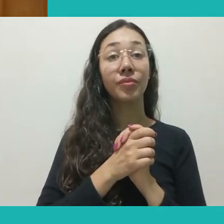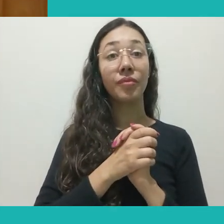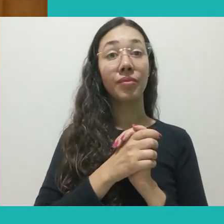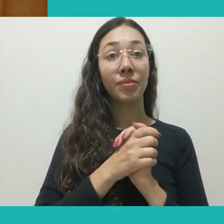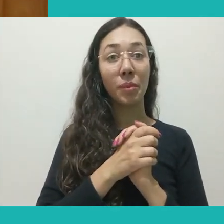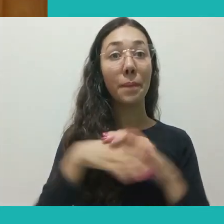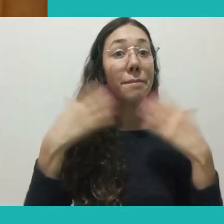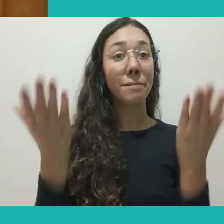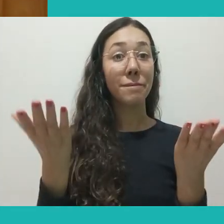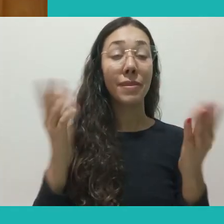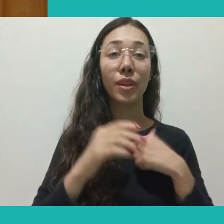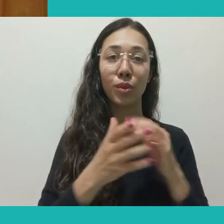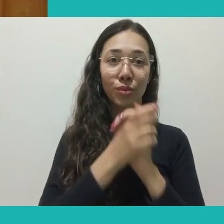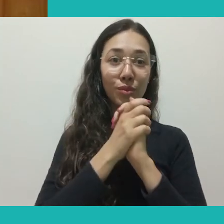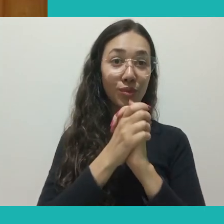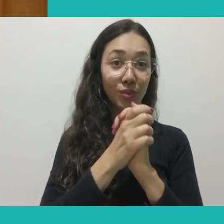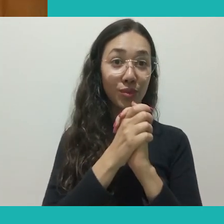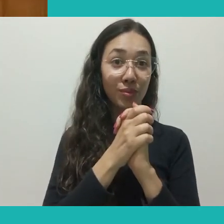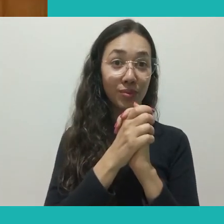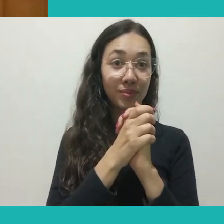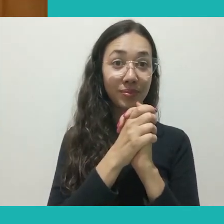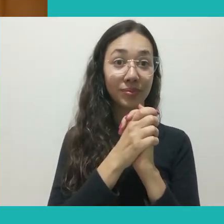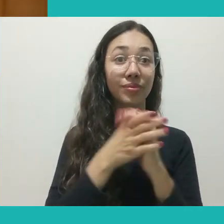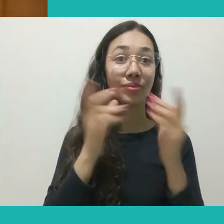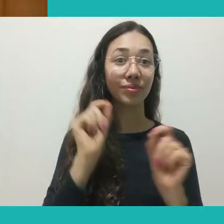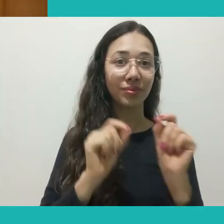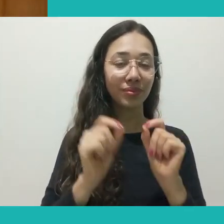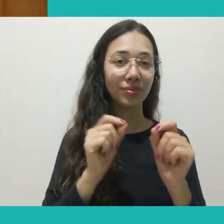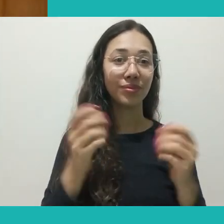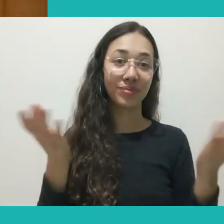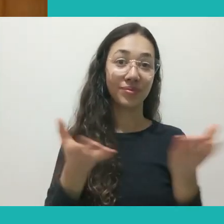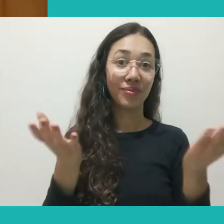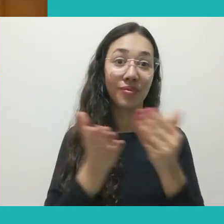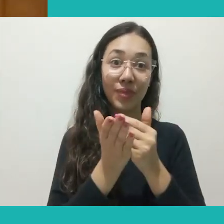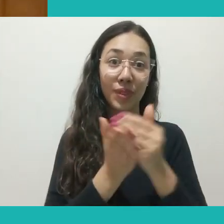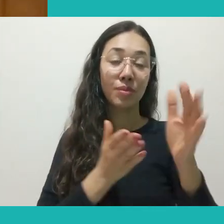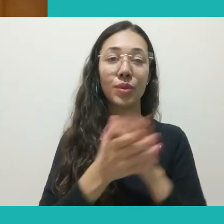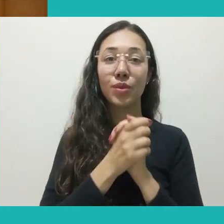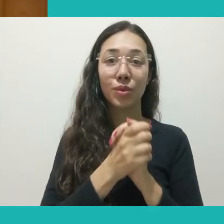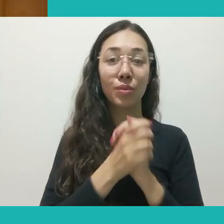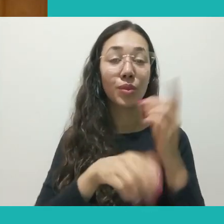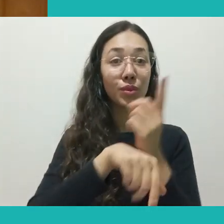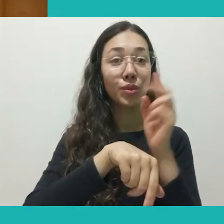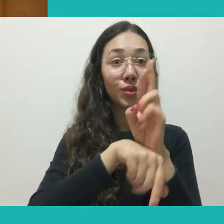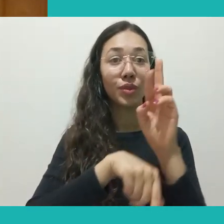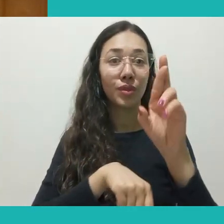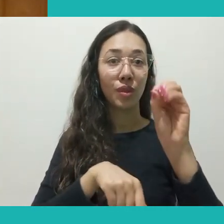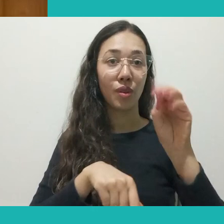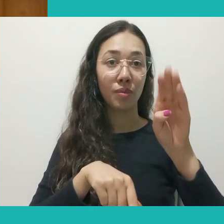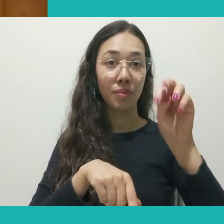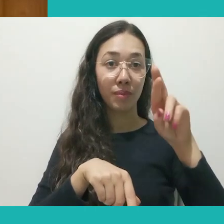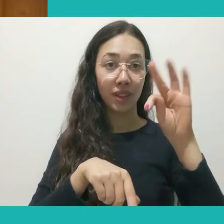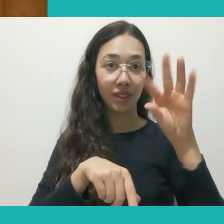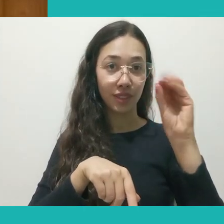eu cumprimento já de início o doutor Roberto Carlos